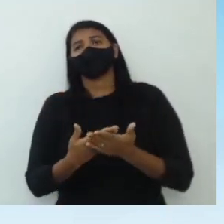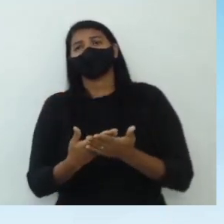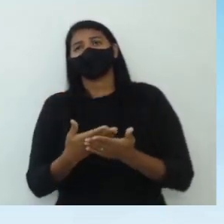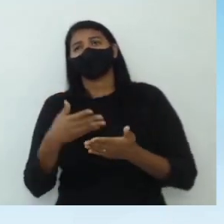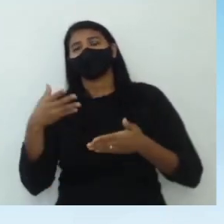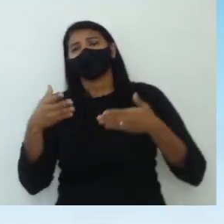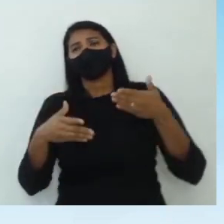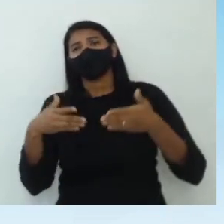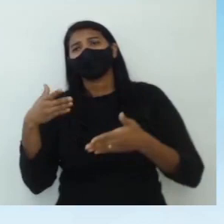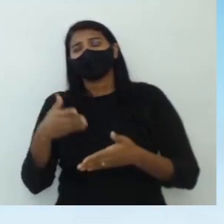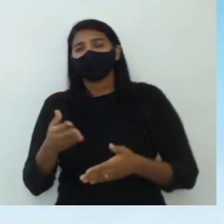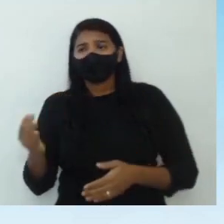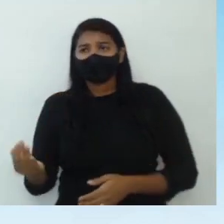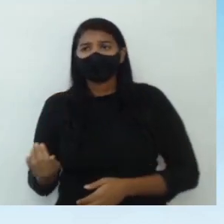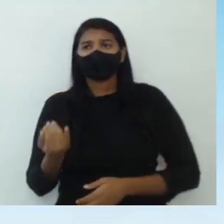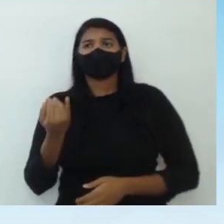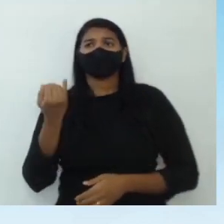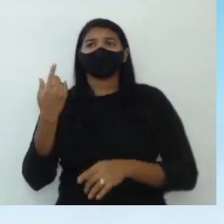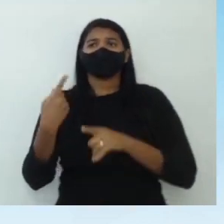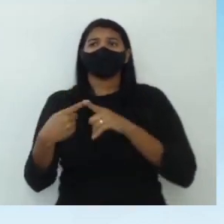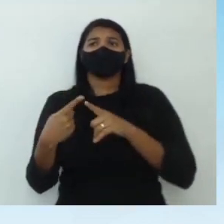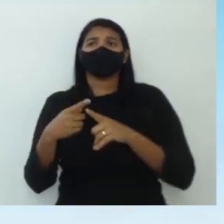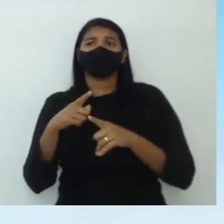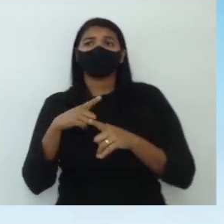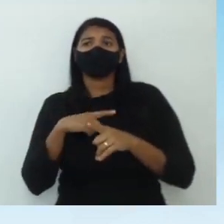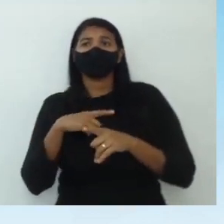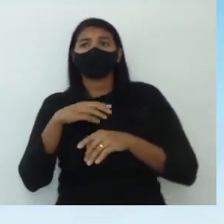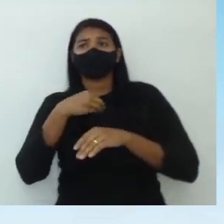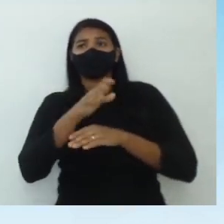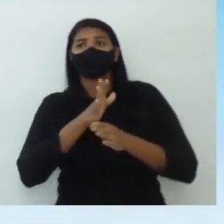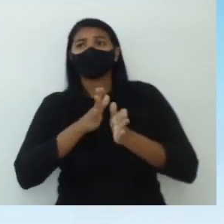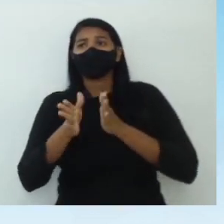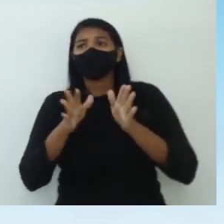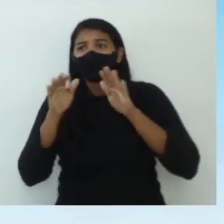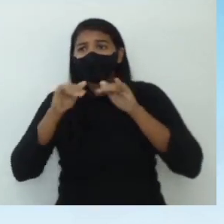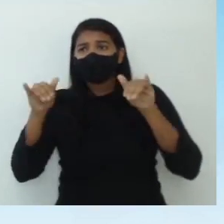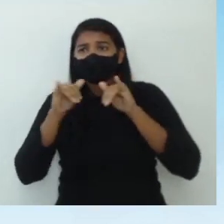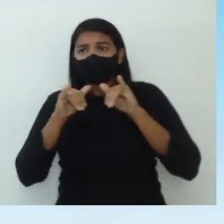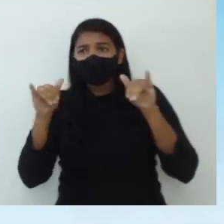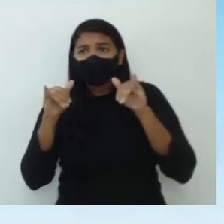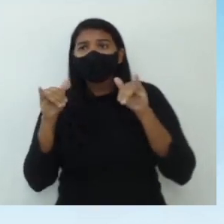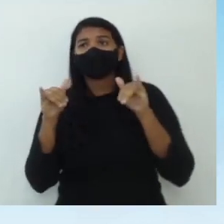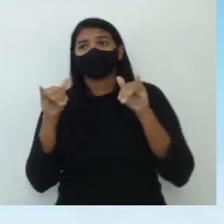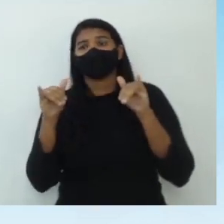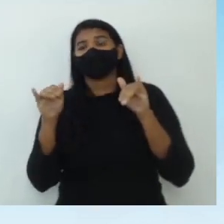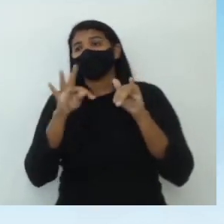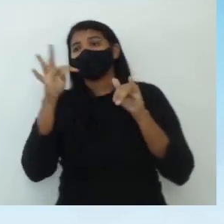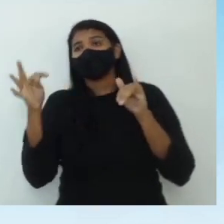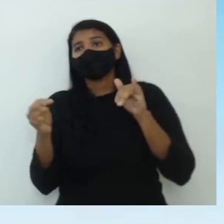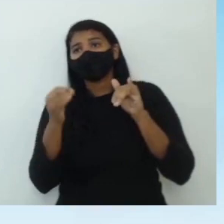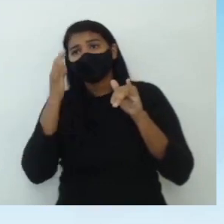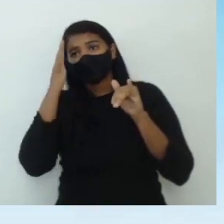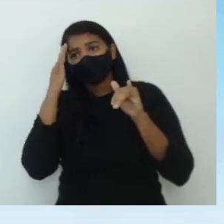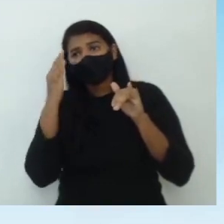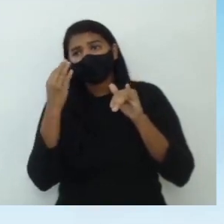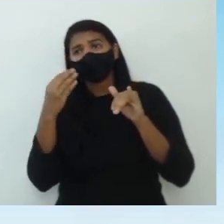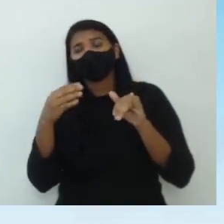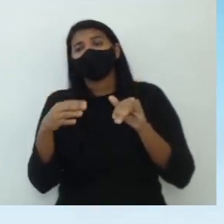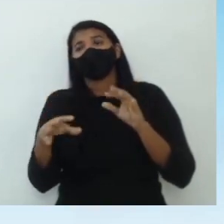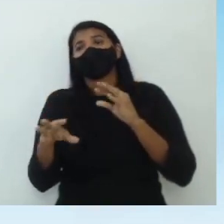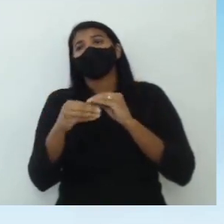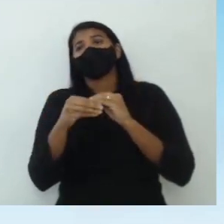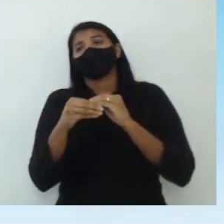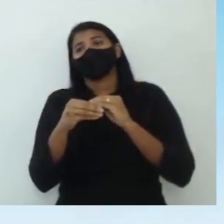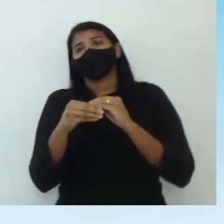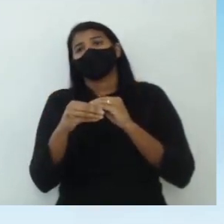são privilegiados, porque vocês hoje têm acesso a informação de mão cheia. Então, o que é necessário? É